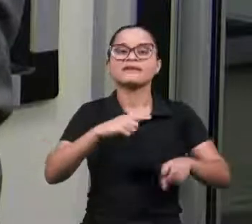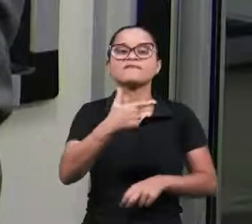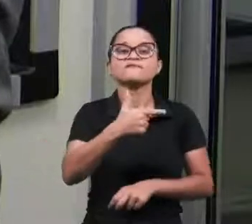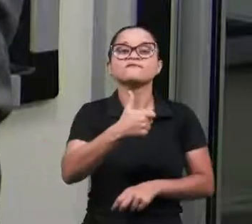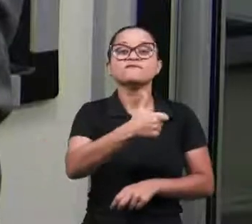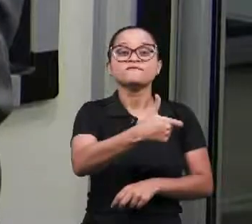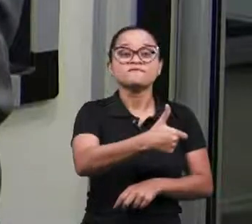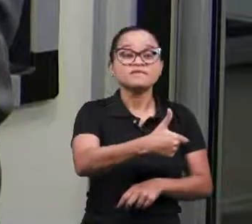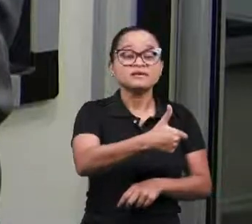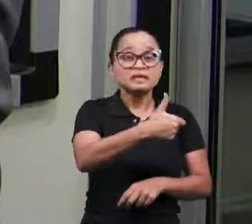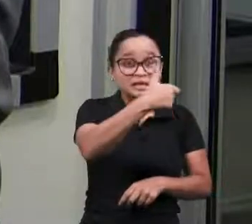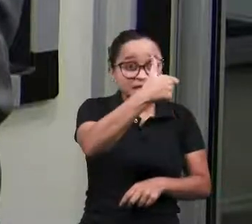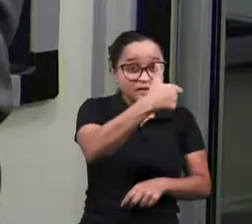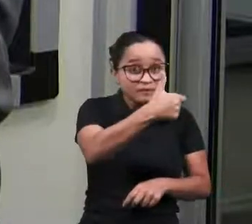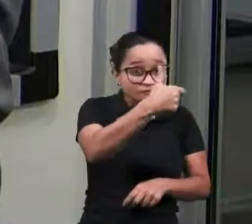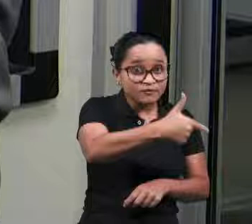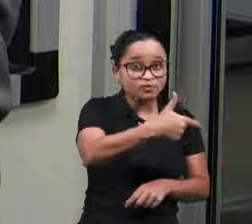Um